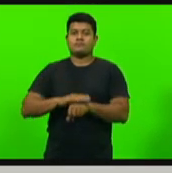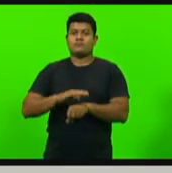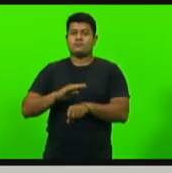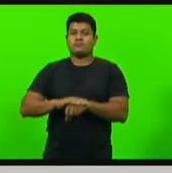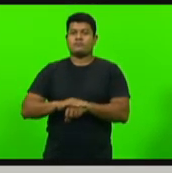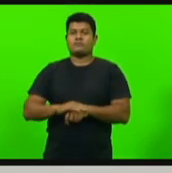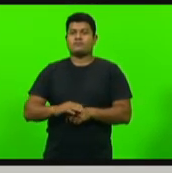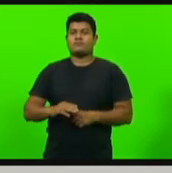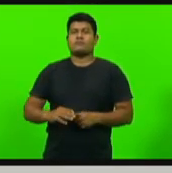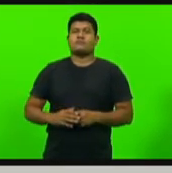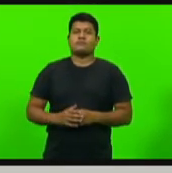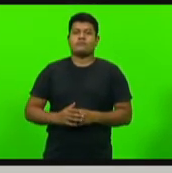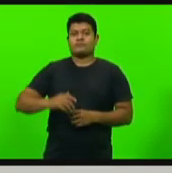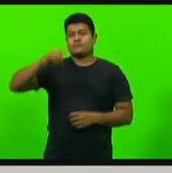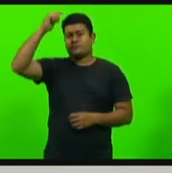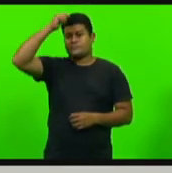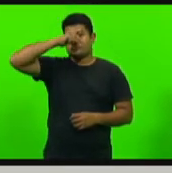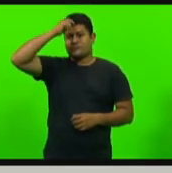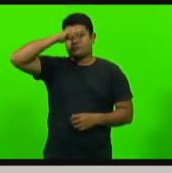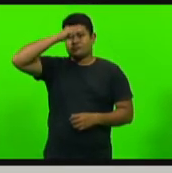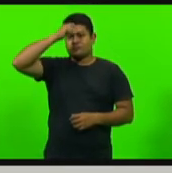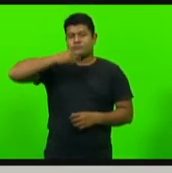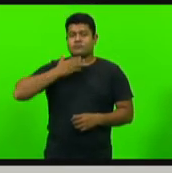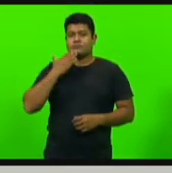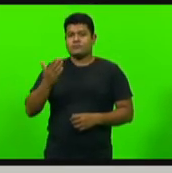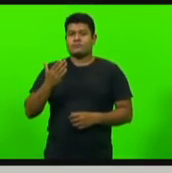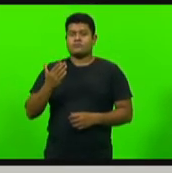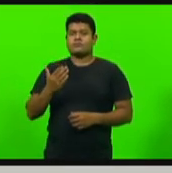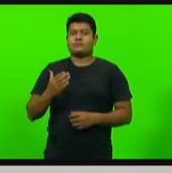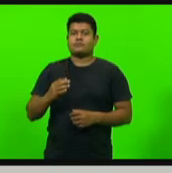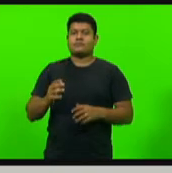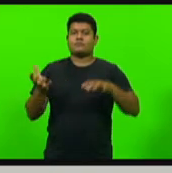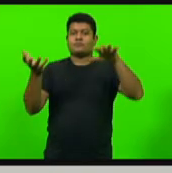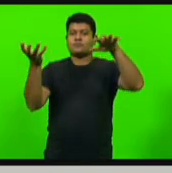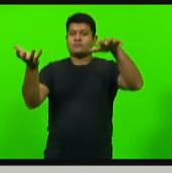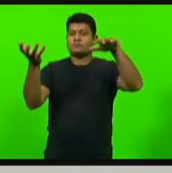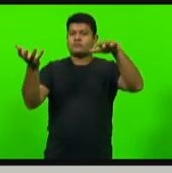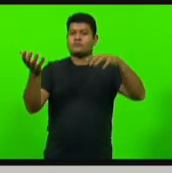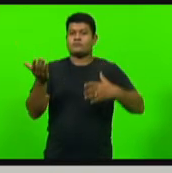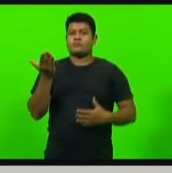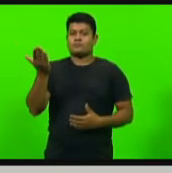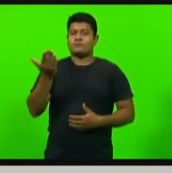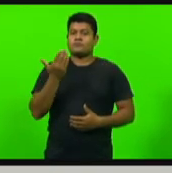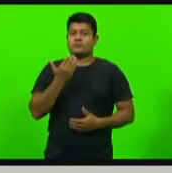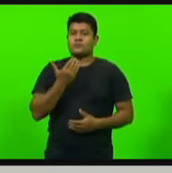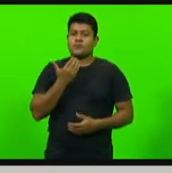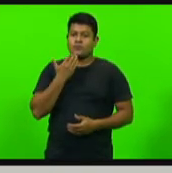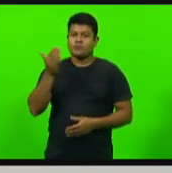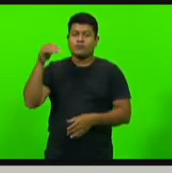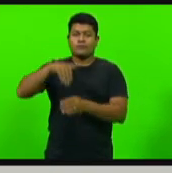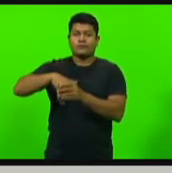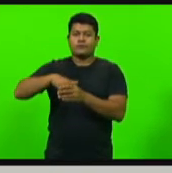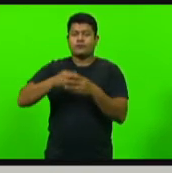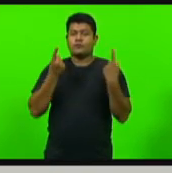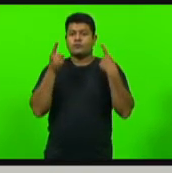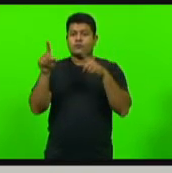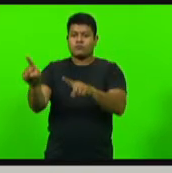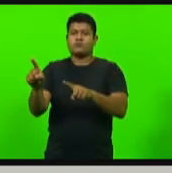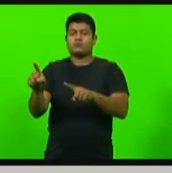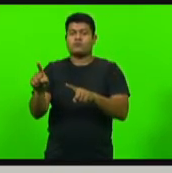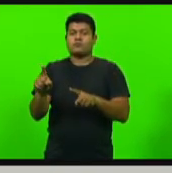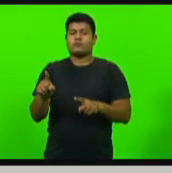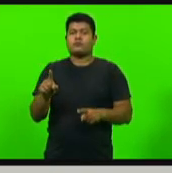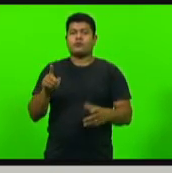deputado Maurício Scudlart, apelando ao Congresso Nacional pelo voto contrário ao veto